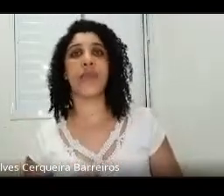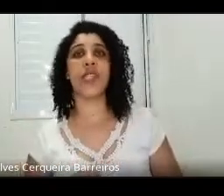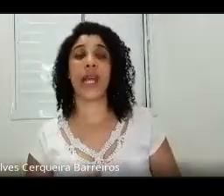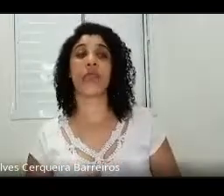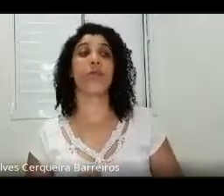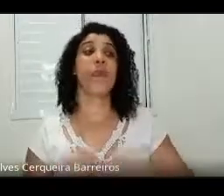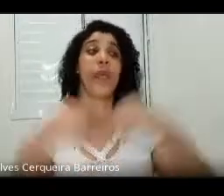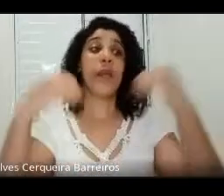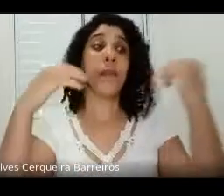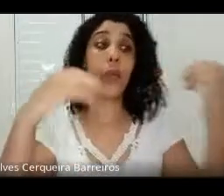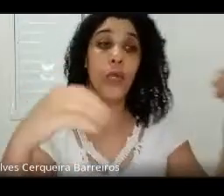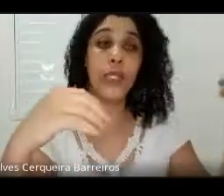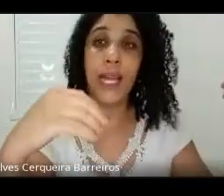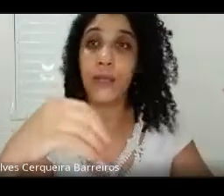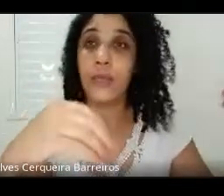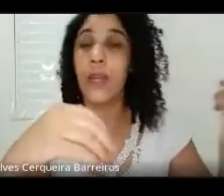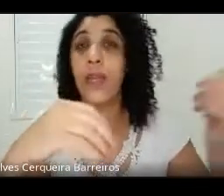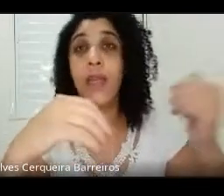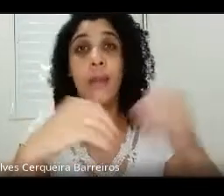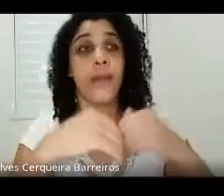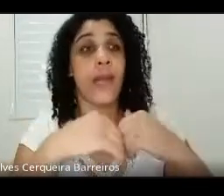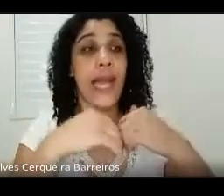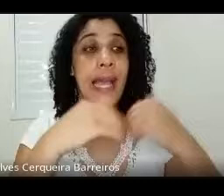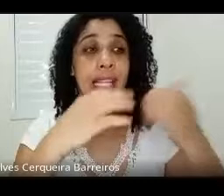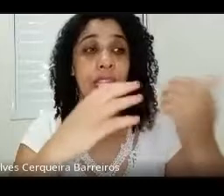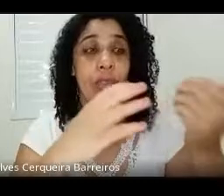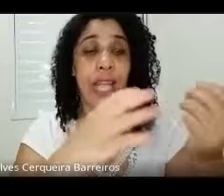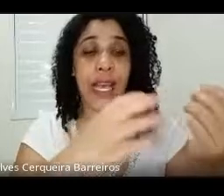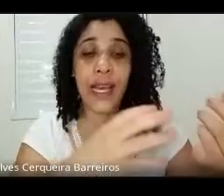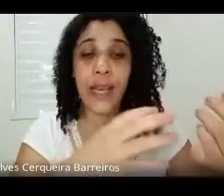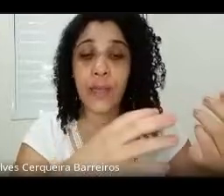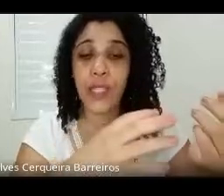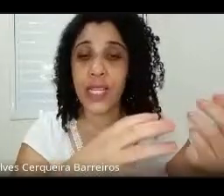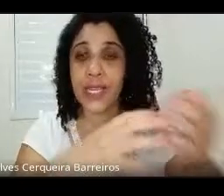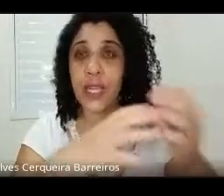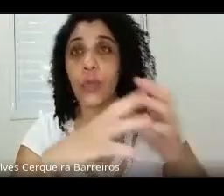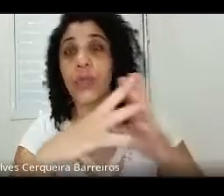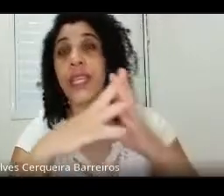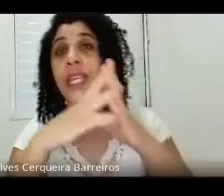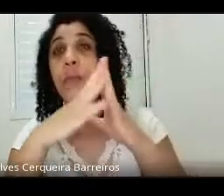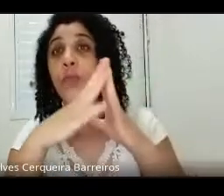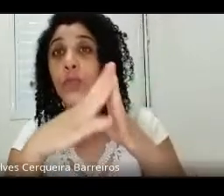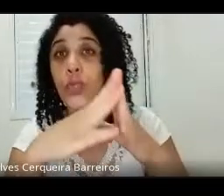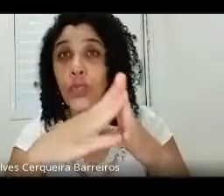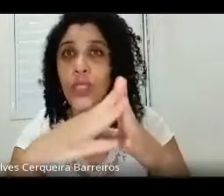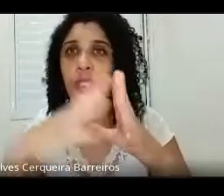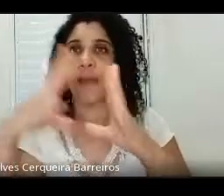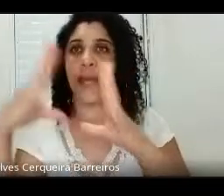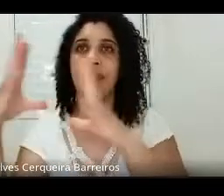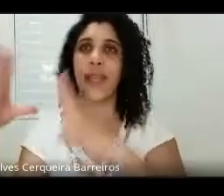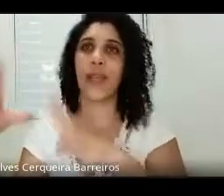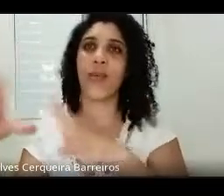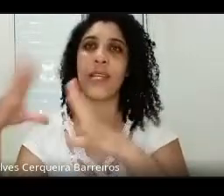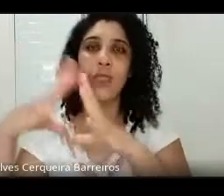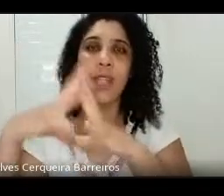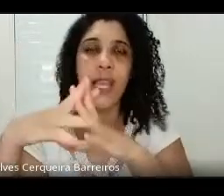conceitos abstratos. Pelo contrário, a questão da abstração, em que muitos atrelam a surdez,